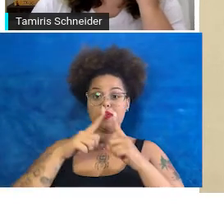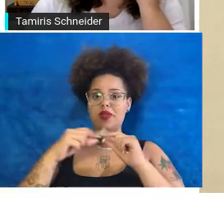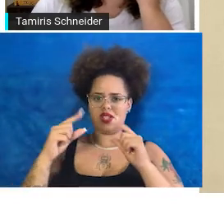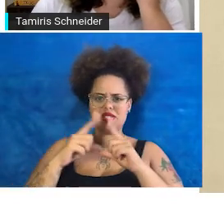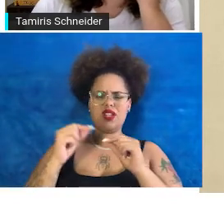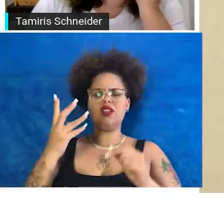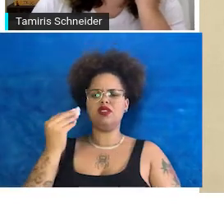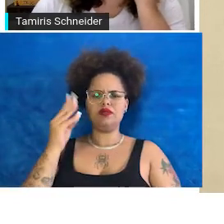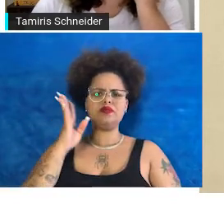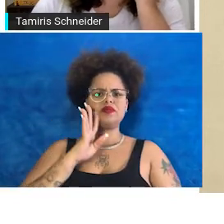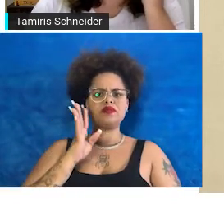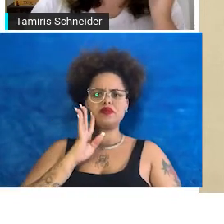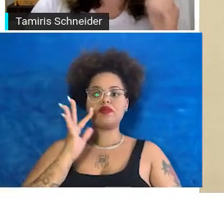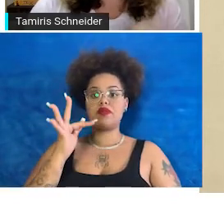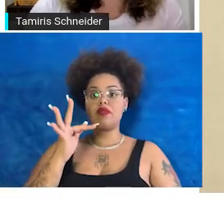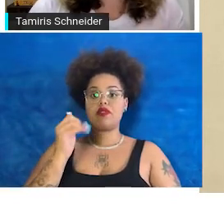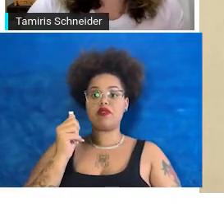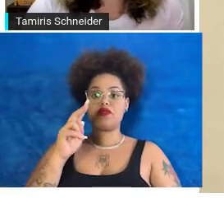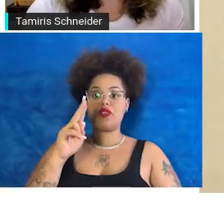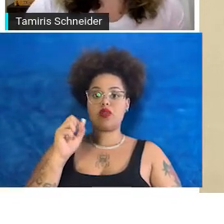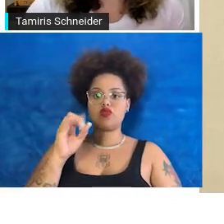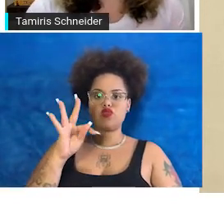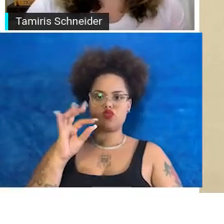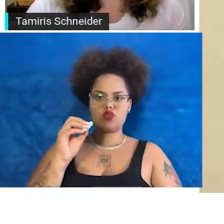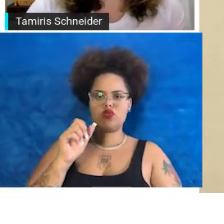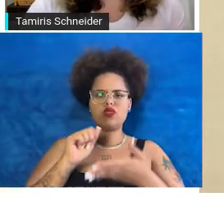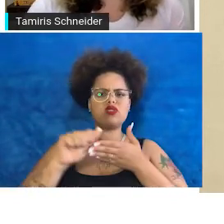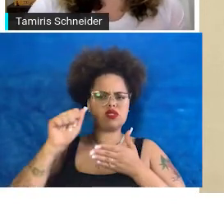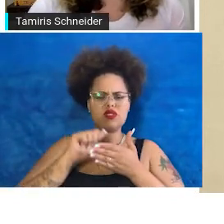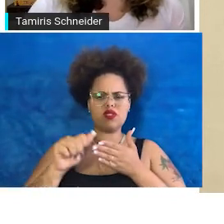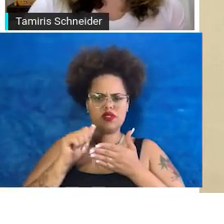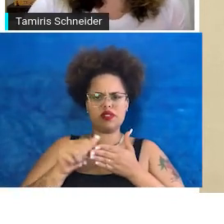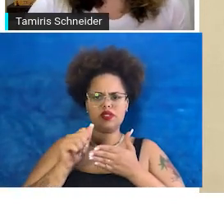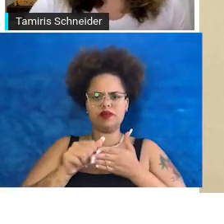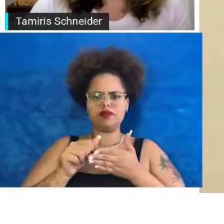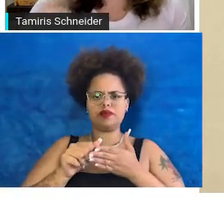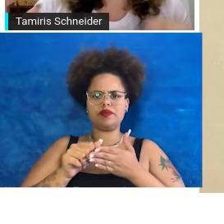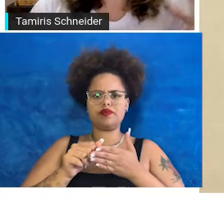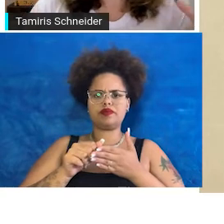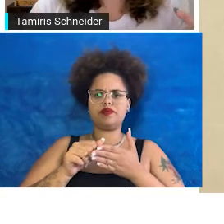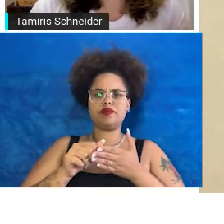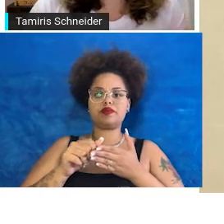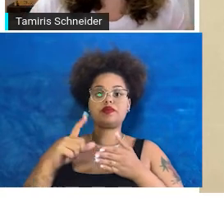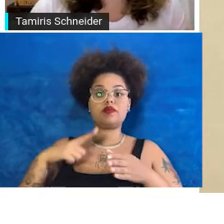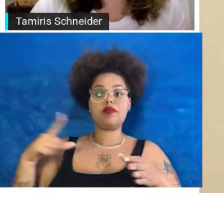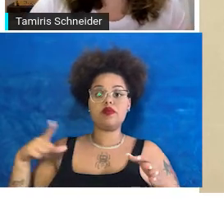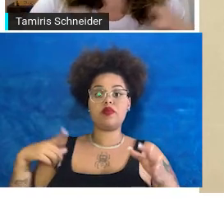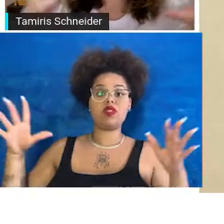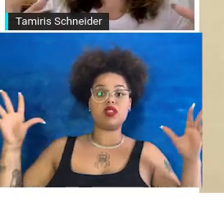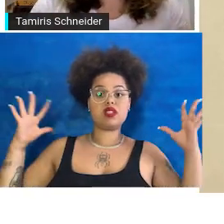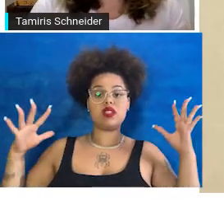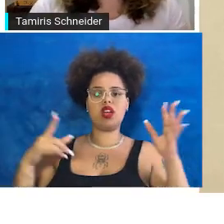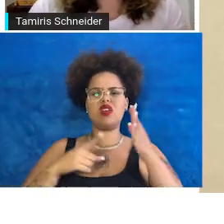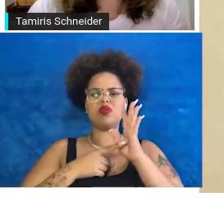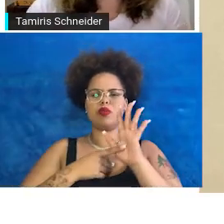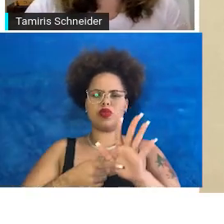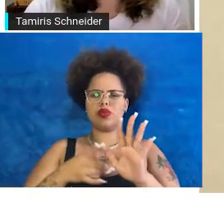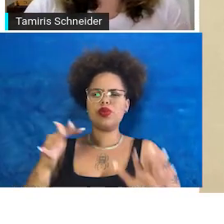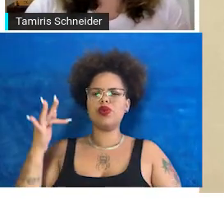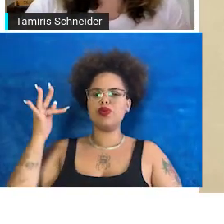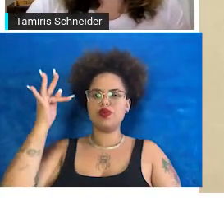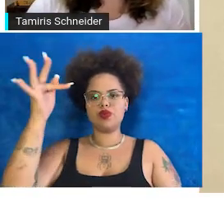muito legal que o Fauston escreveu e idealizou. E aí, a gente tinha cenários que mostravam um futuro